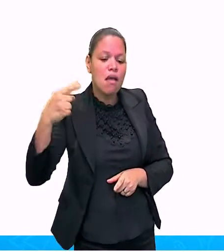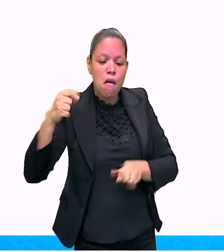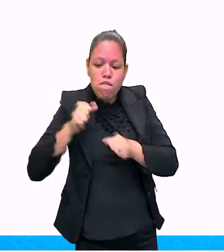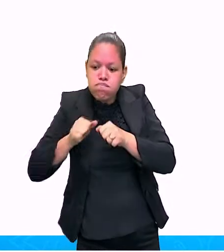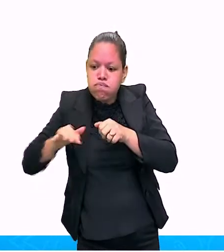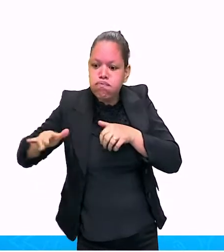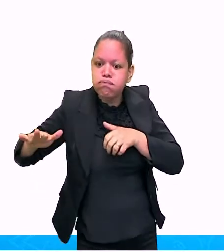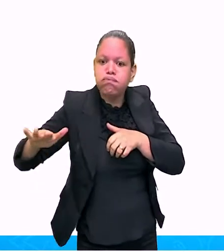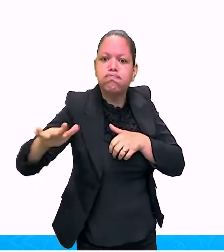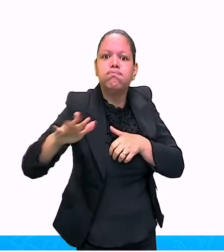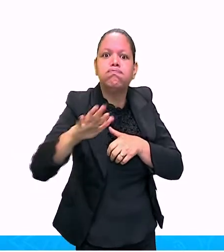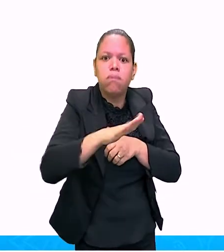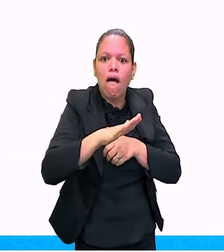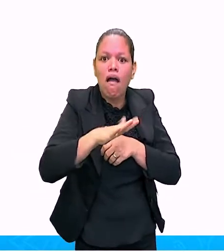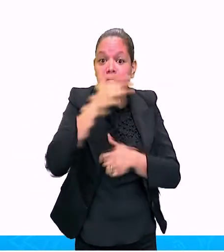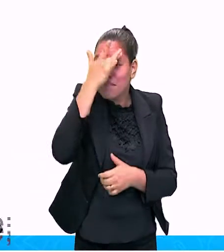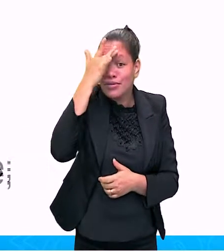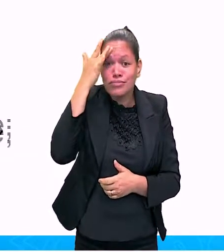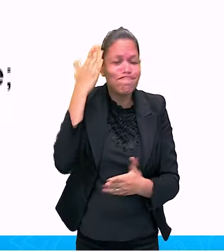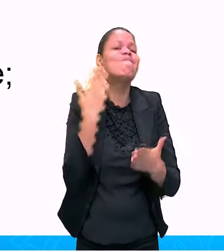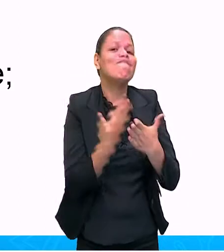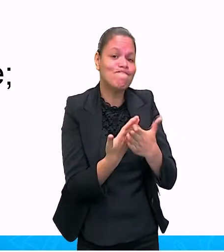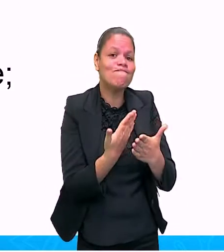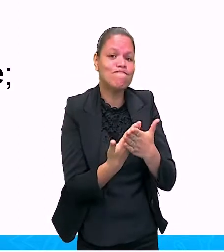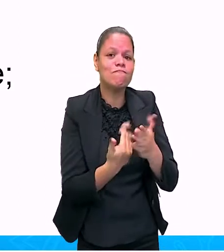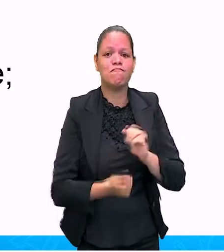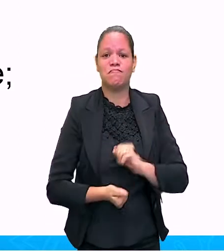E há quem acredite.